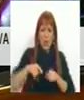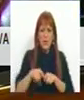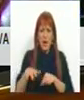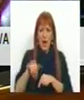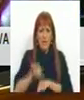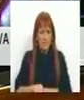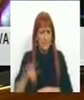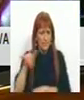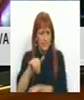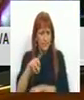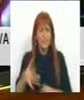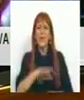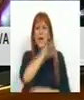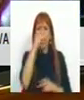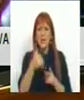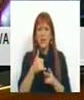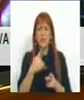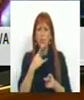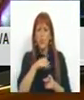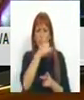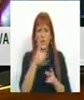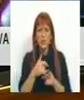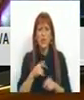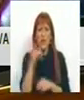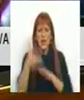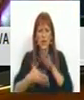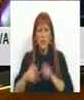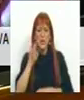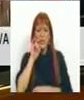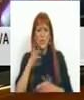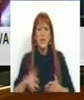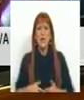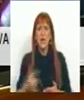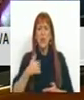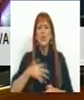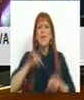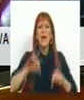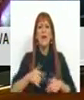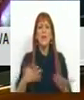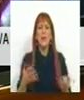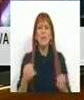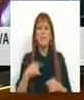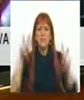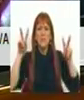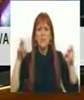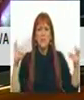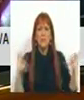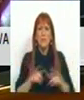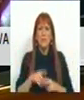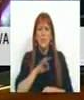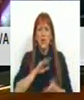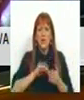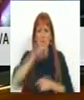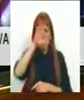aeronaves? Outra questão, indústrias de defesa, Eu gostaria aqui até, aliás, de citar o